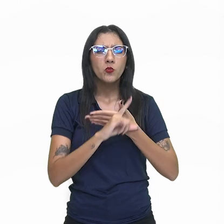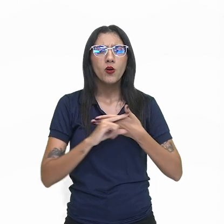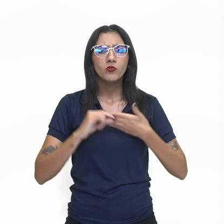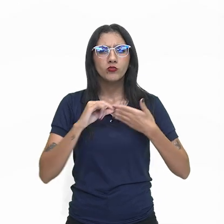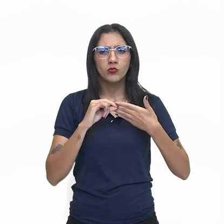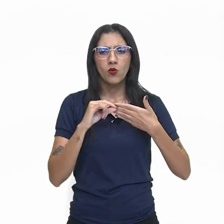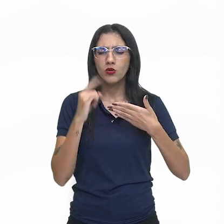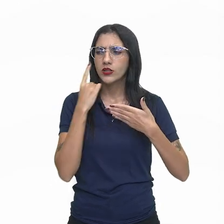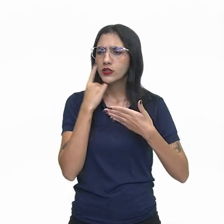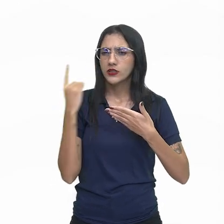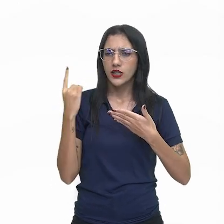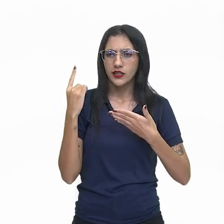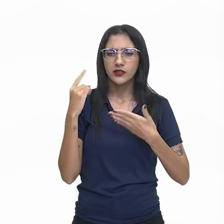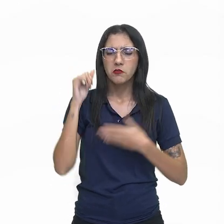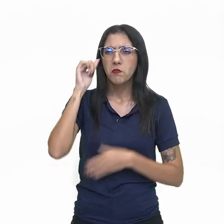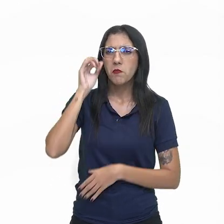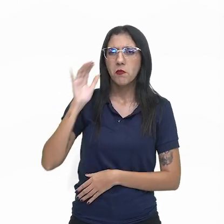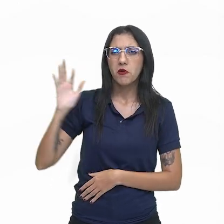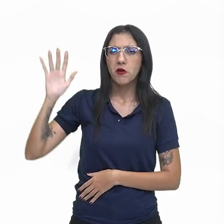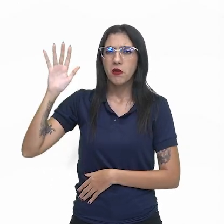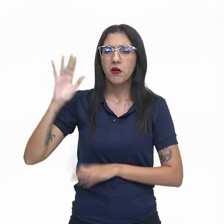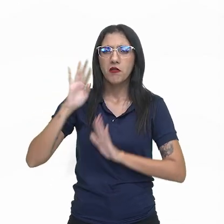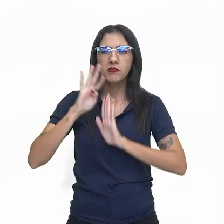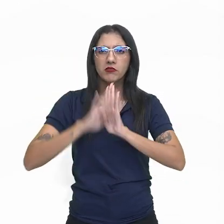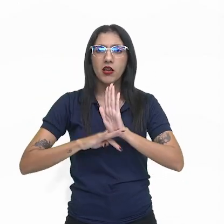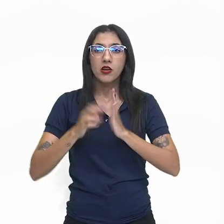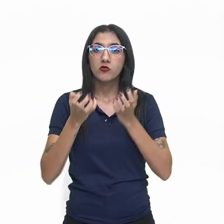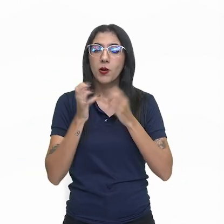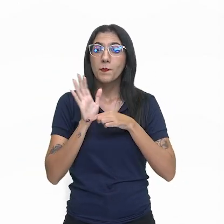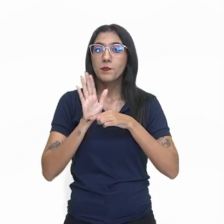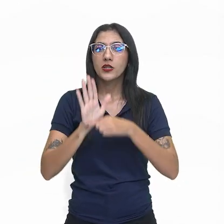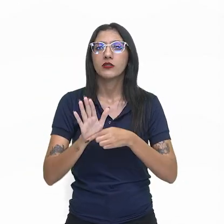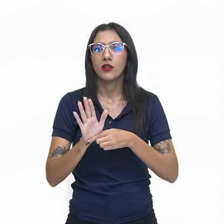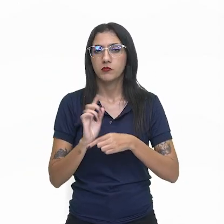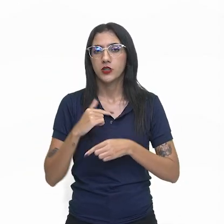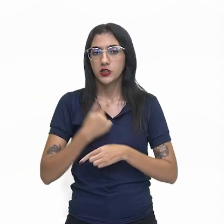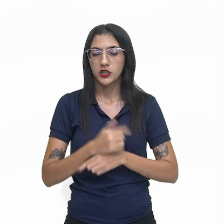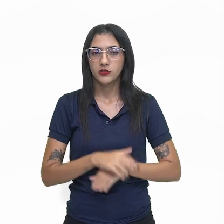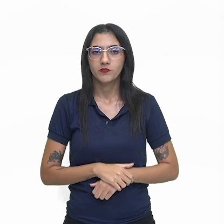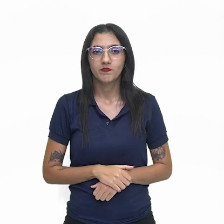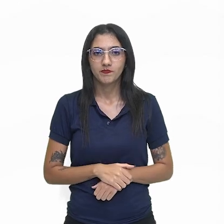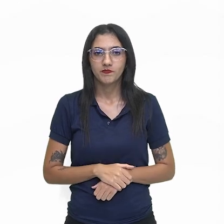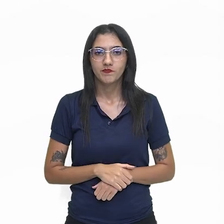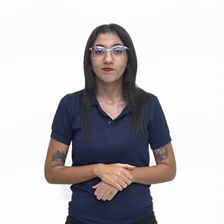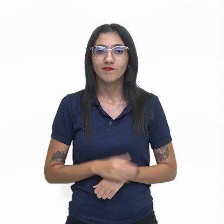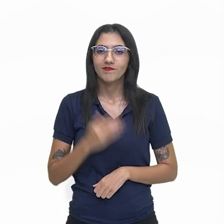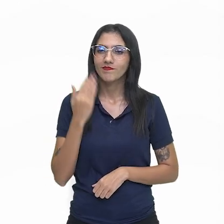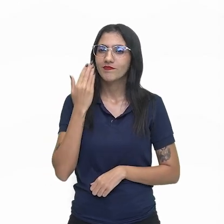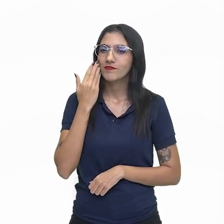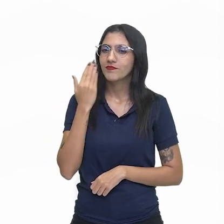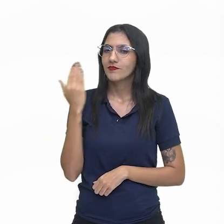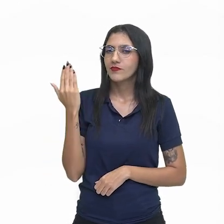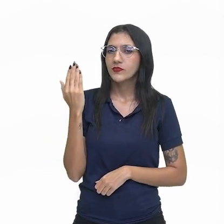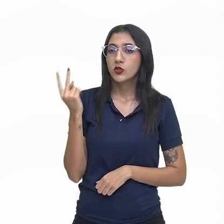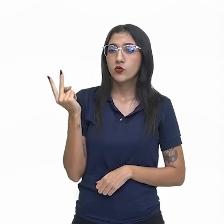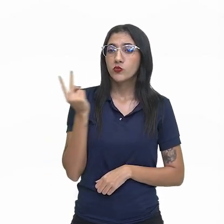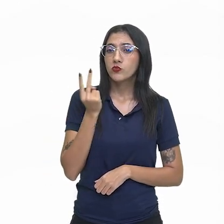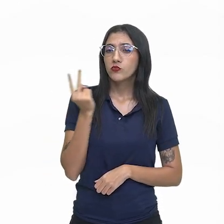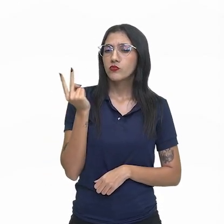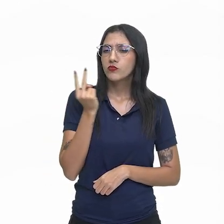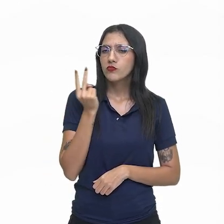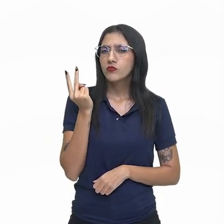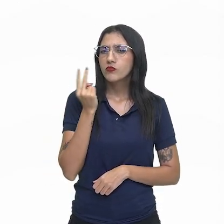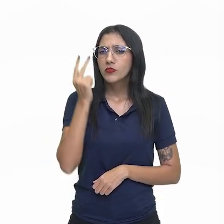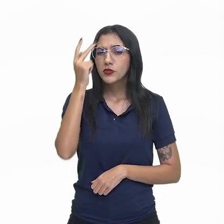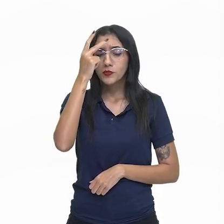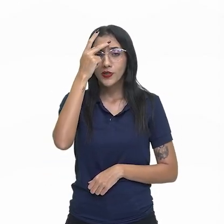do texto, da fala, quer apresentar para a gente. Tem um casalzinho aí, a gente sabe que um casal,